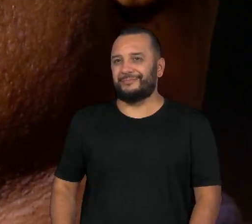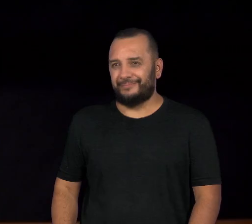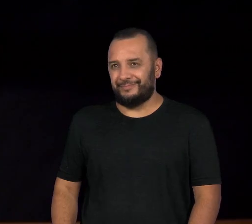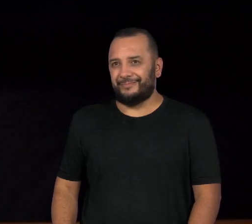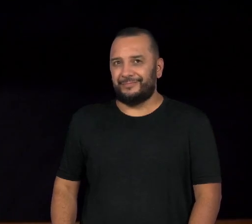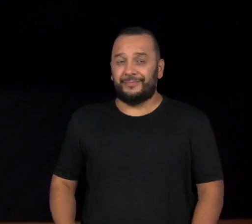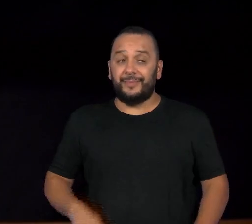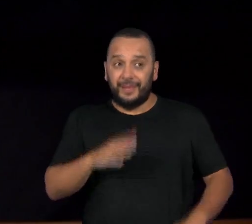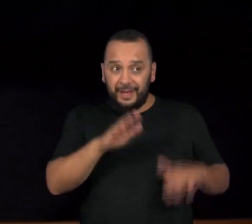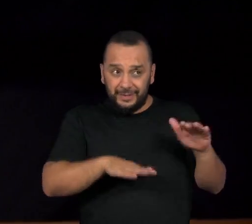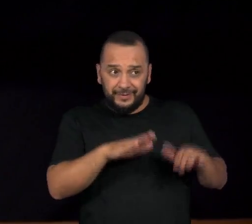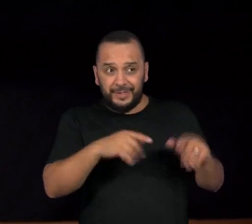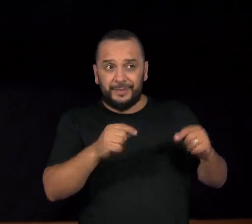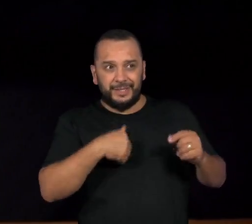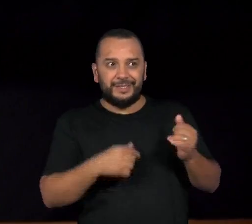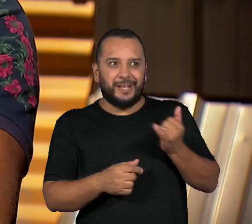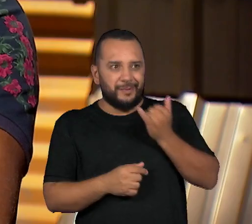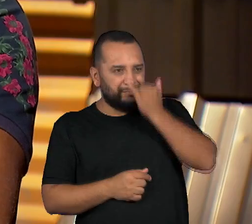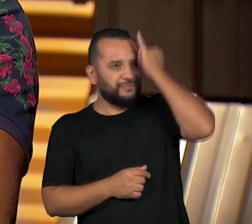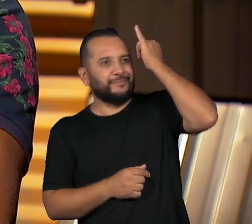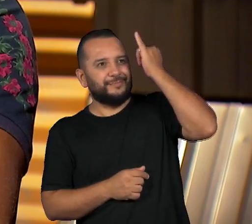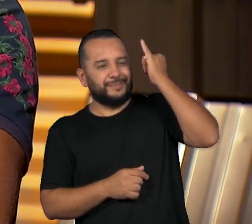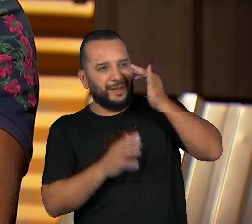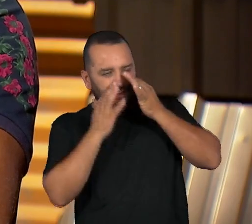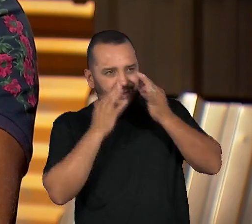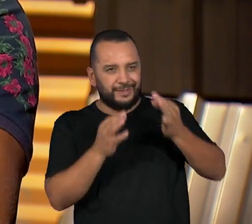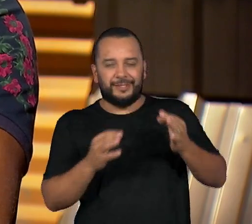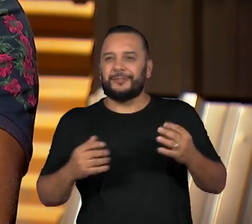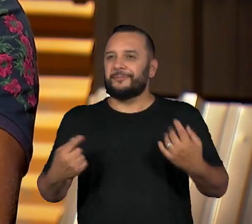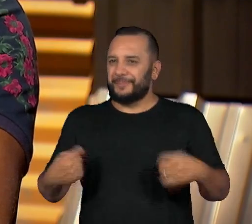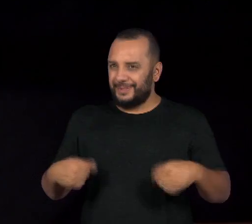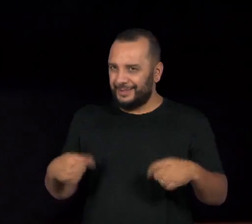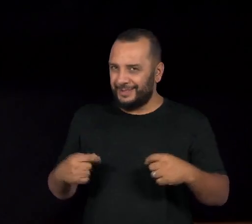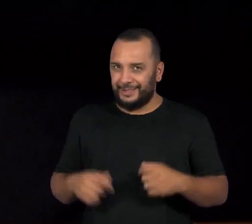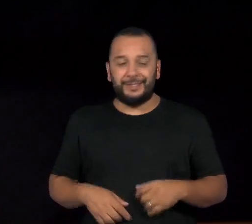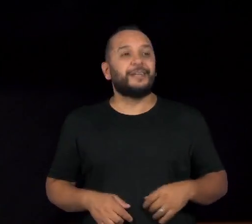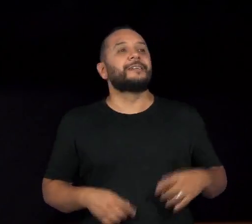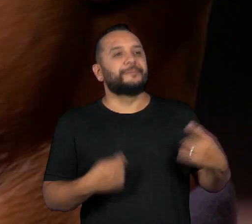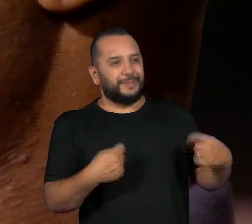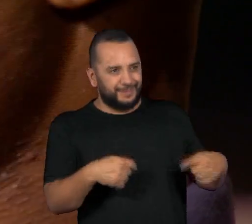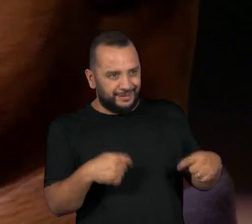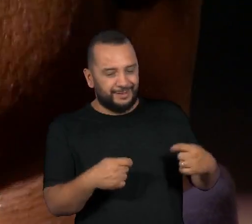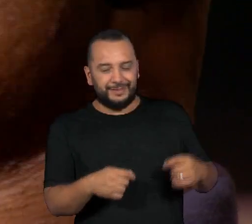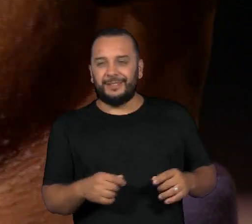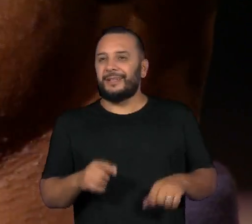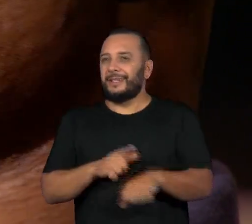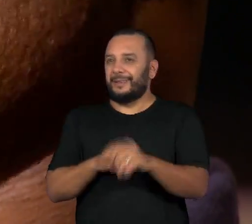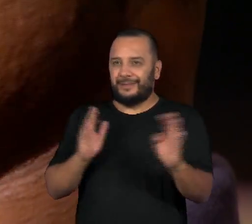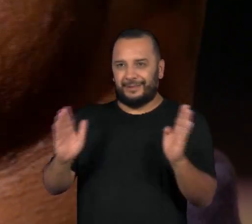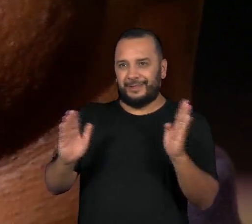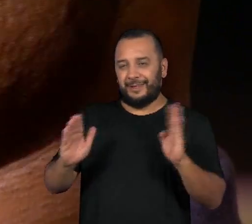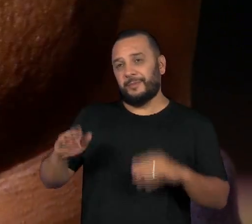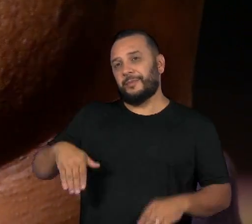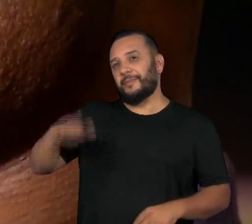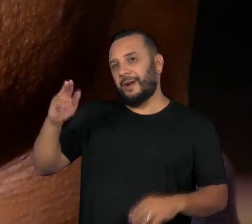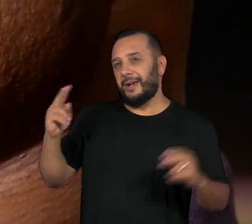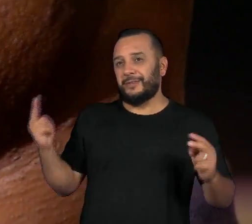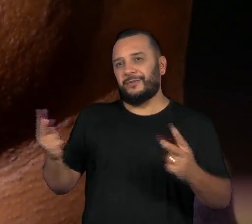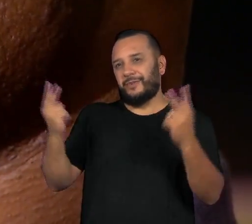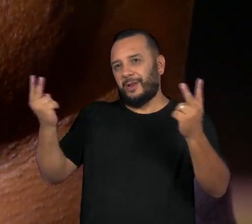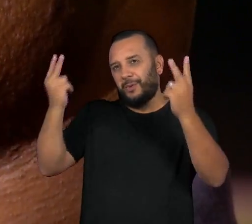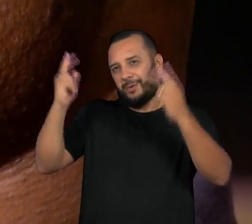Às vezes precisa levar uma topada, né? Precisa. Para olhar para isso, né? O tempo é a coisa mais valiosa que a gente